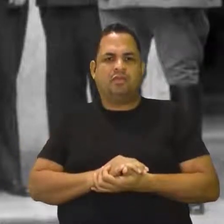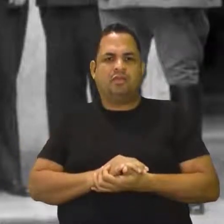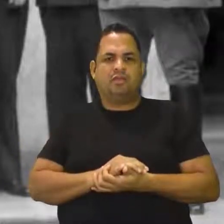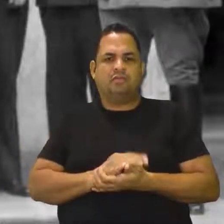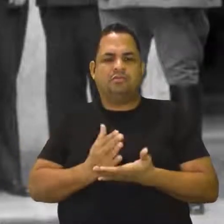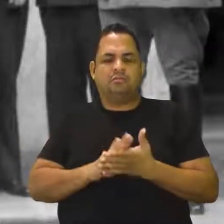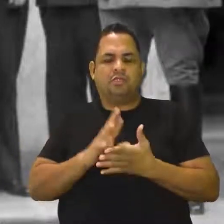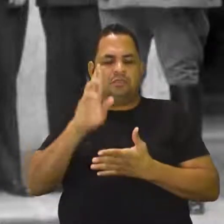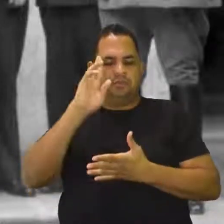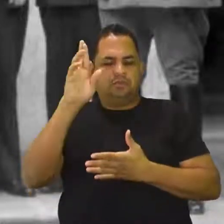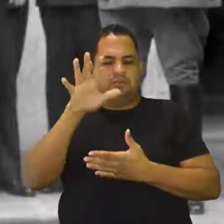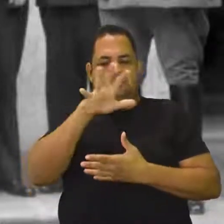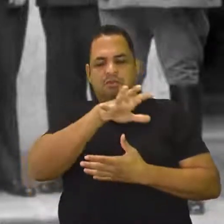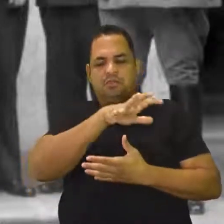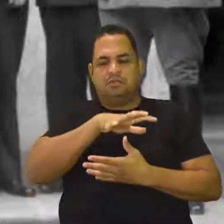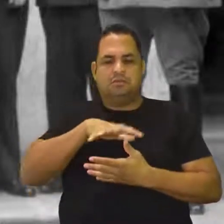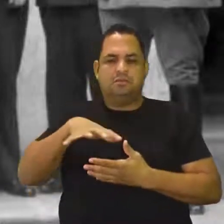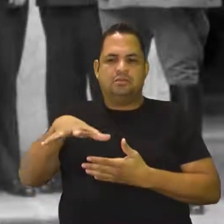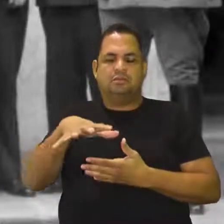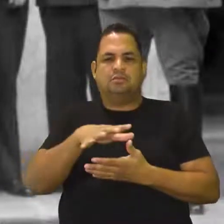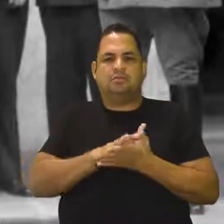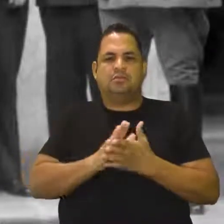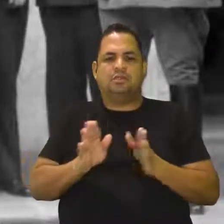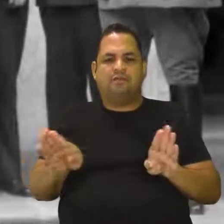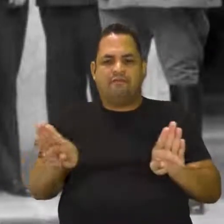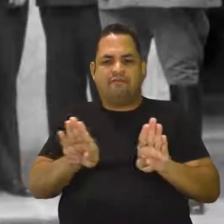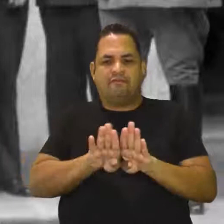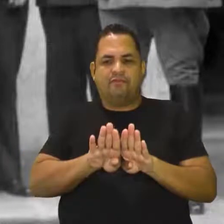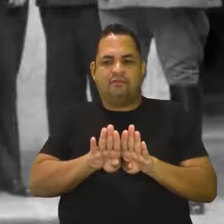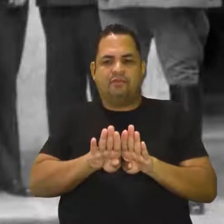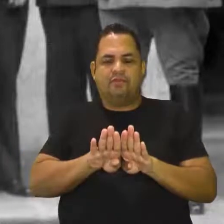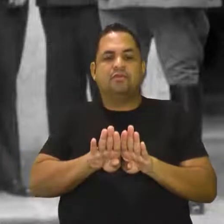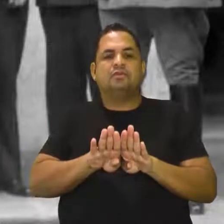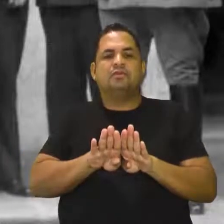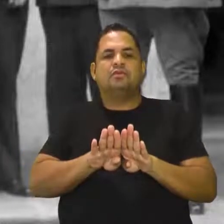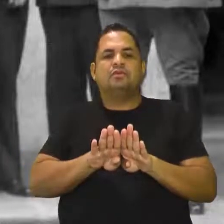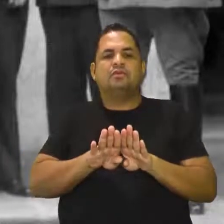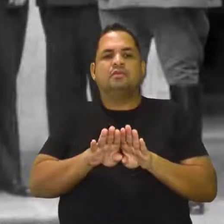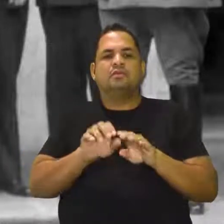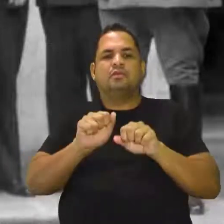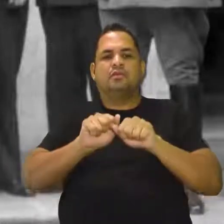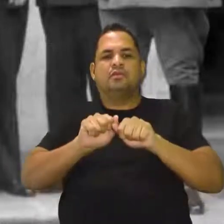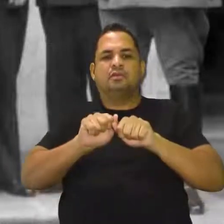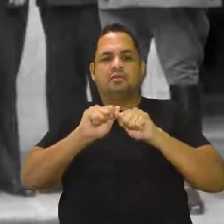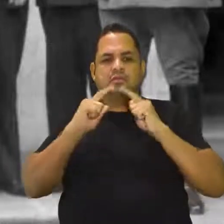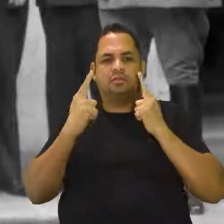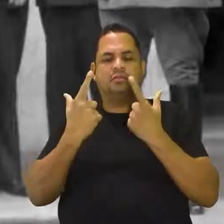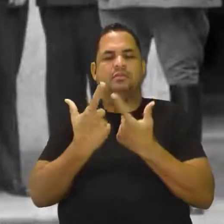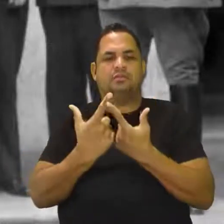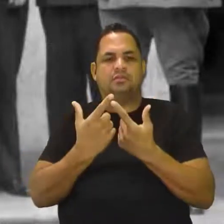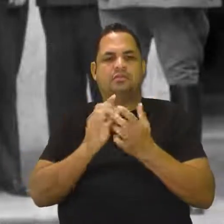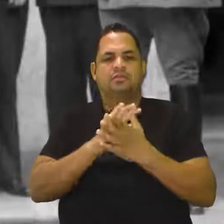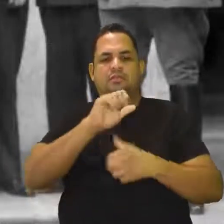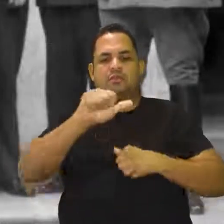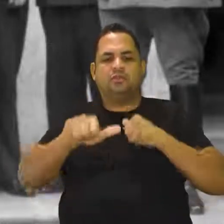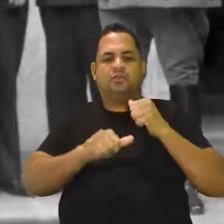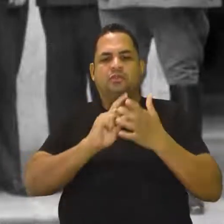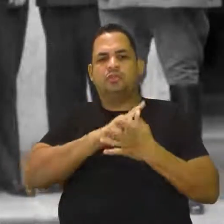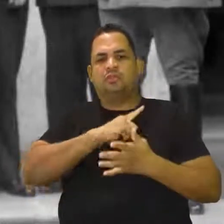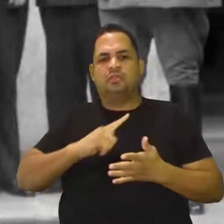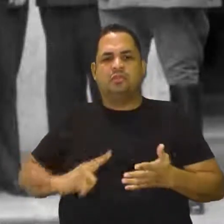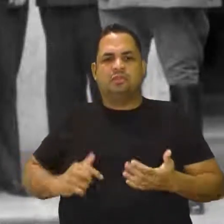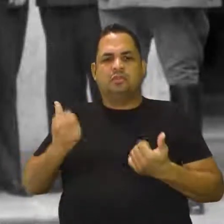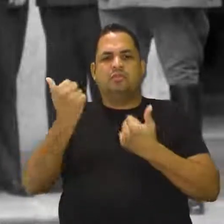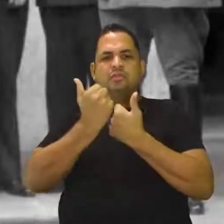pelos líderes locais. Ele fecha a Assembleia Legislativa. Ele muda os governadores,